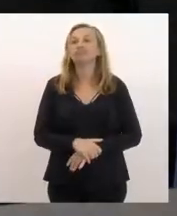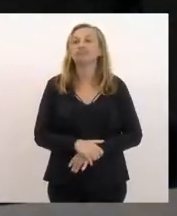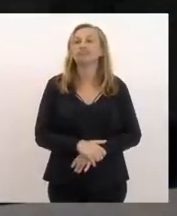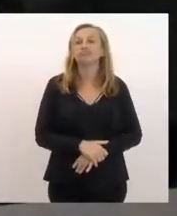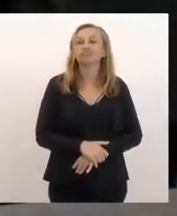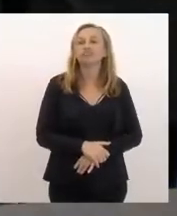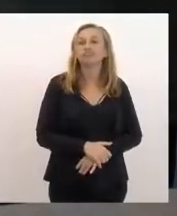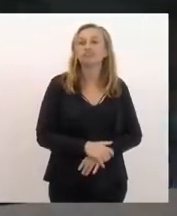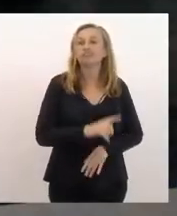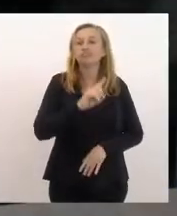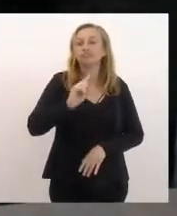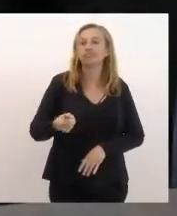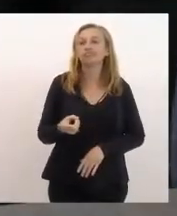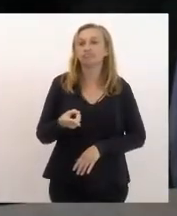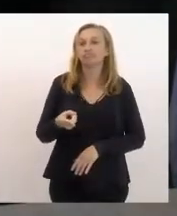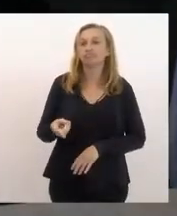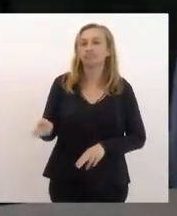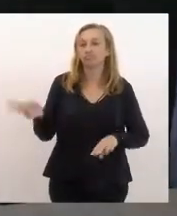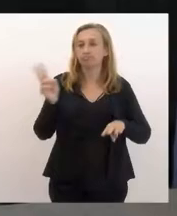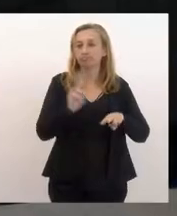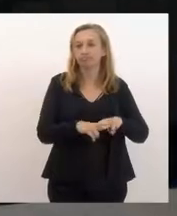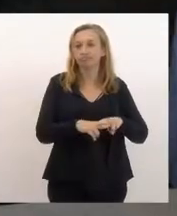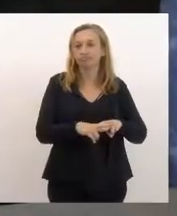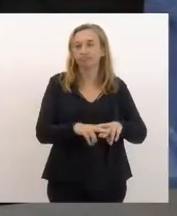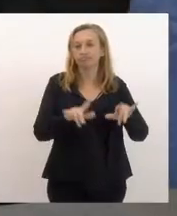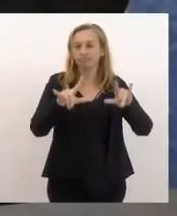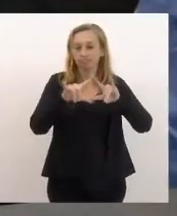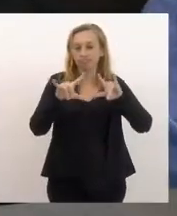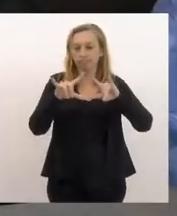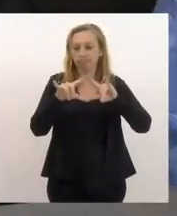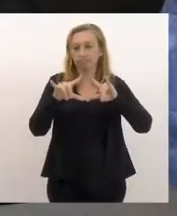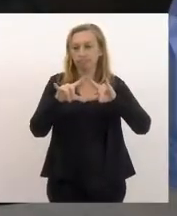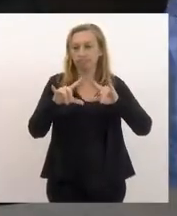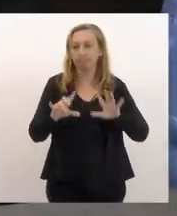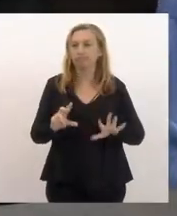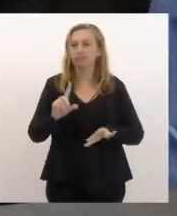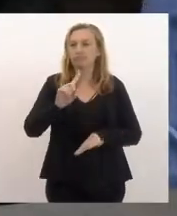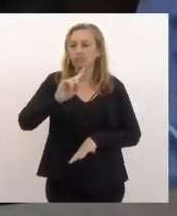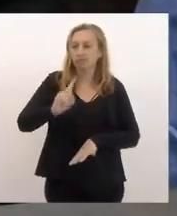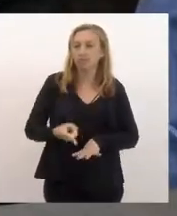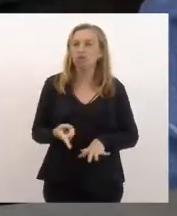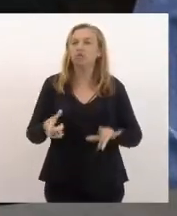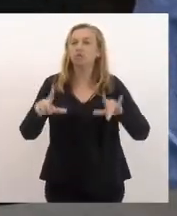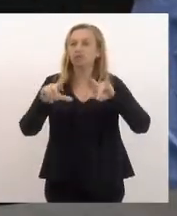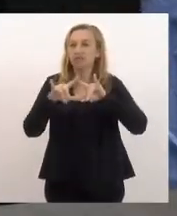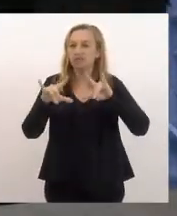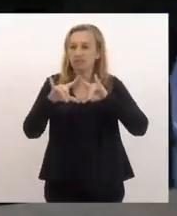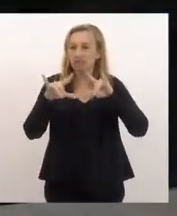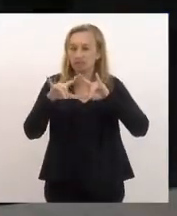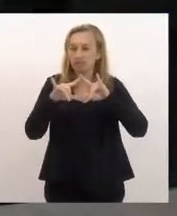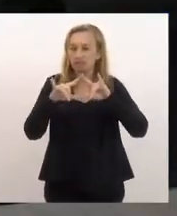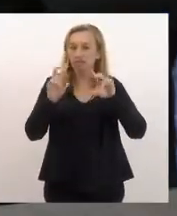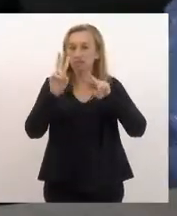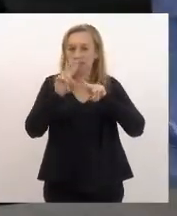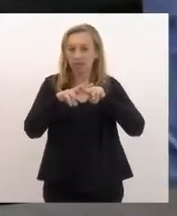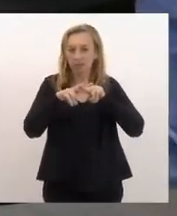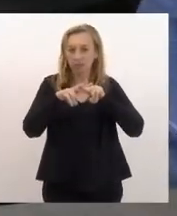1.000 presos da milícia, ou seja, 1.000 milicianos